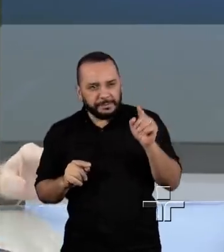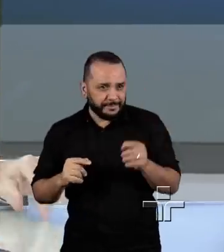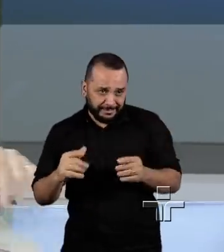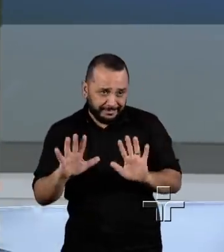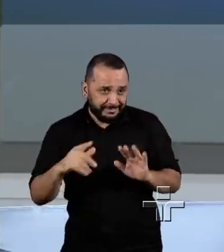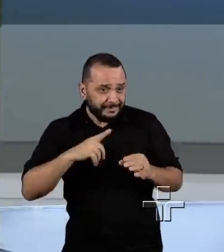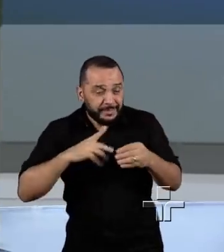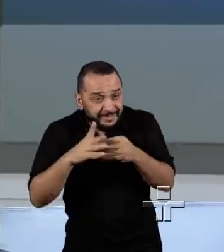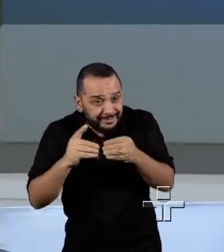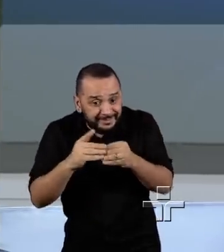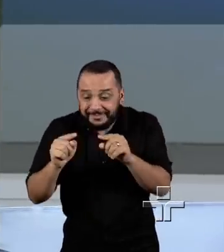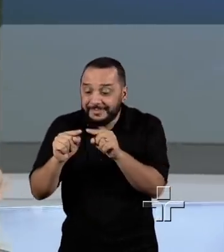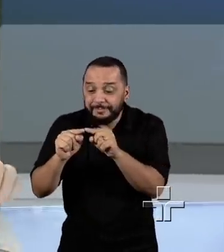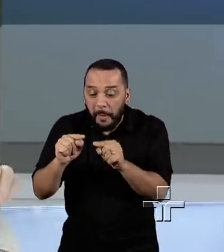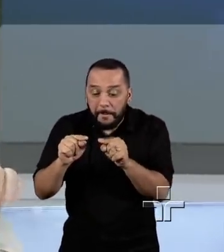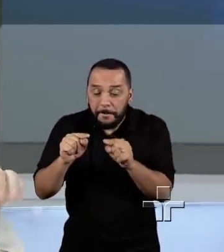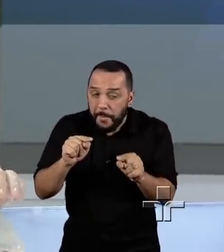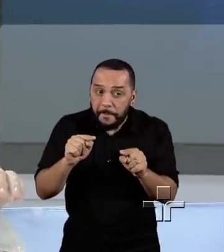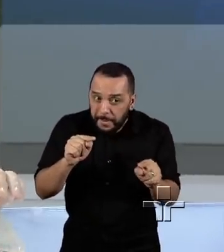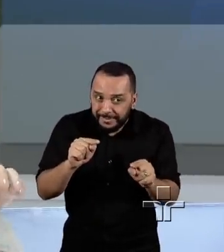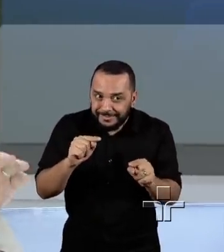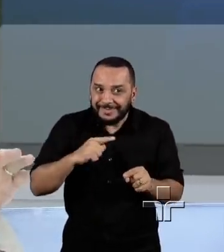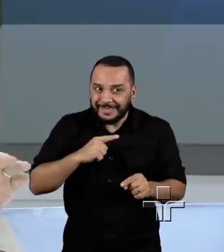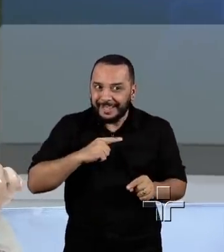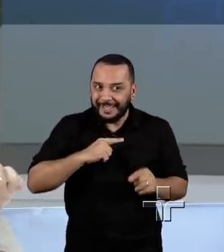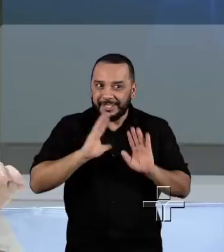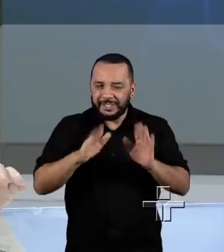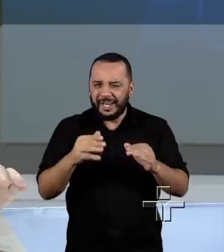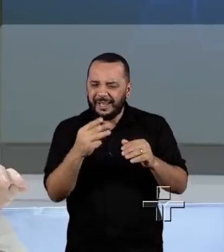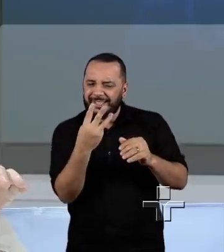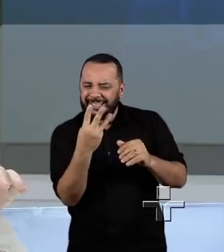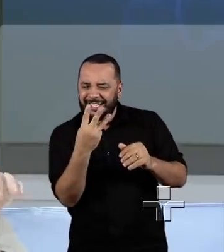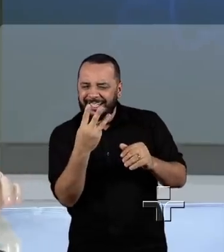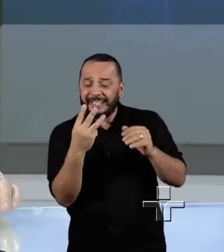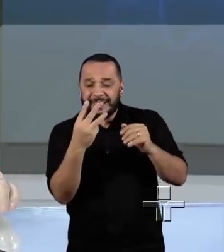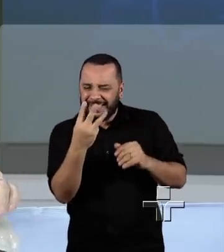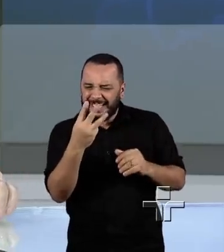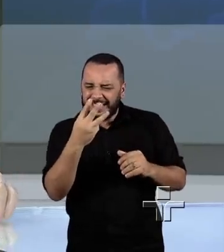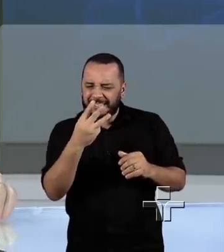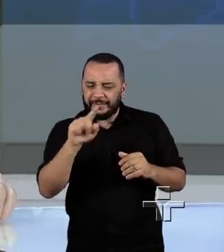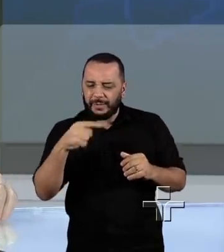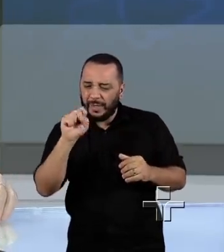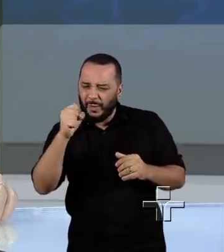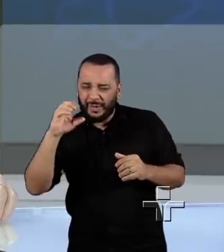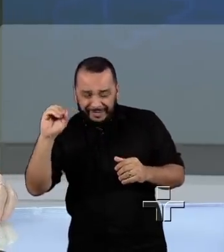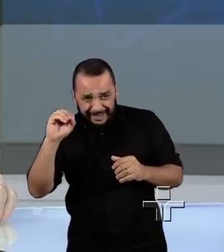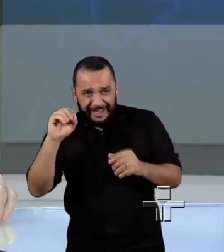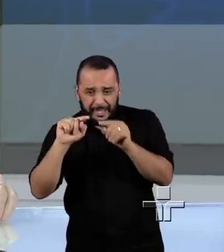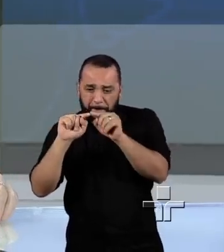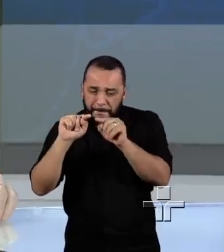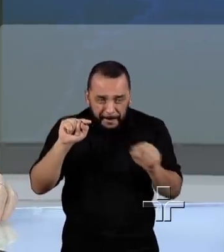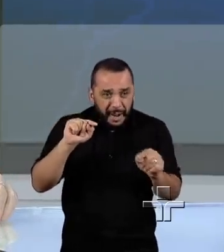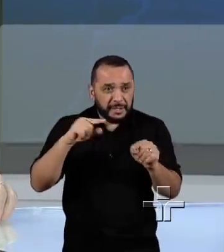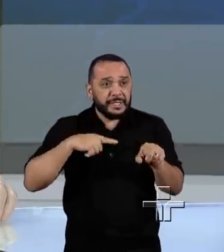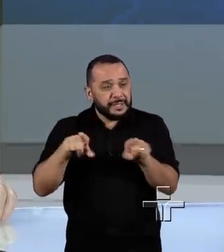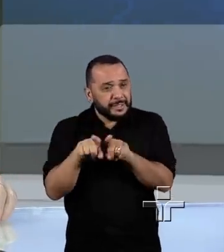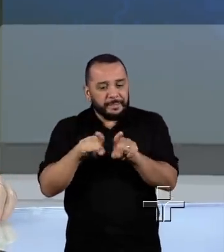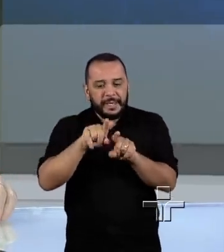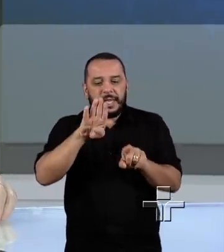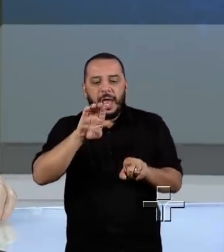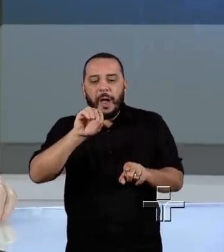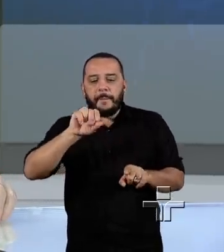caiu 2 dias seguidos, está abaixo de 3,80 ali, hoje caindo 0,83. A Bolsa subiu, essa notícia é